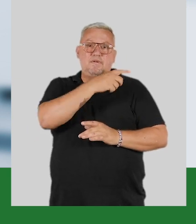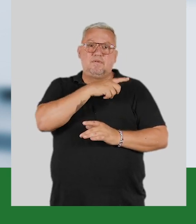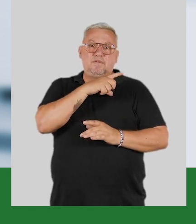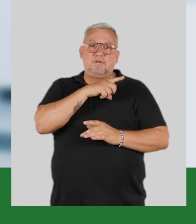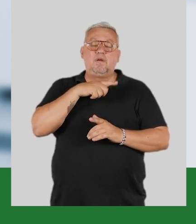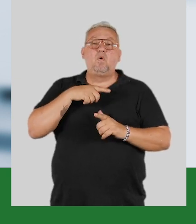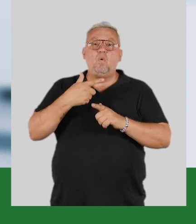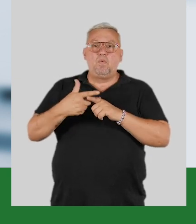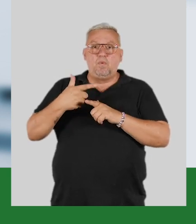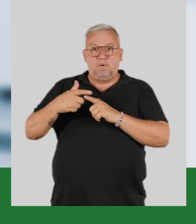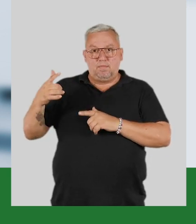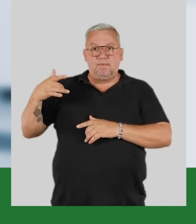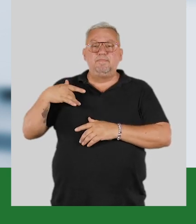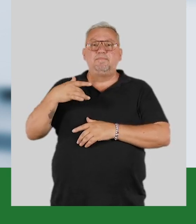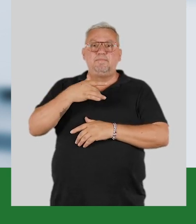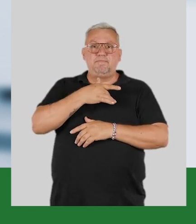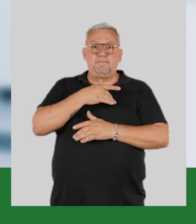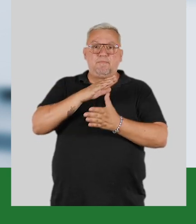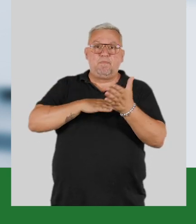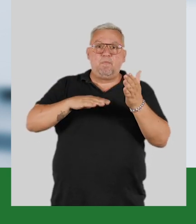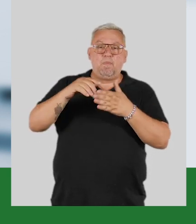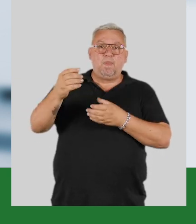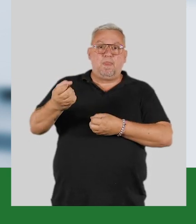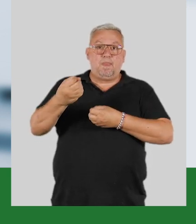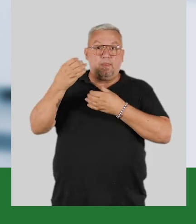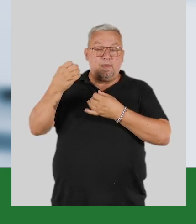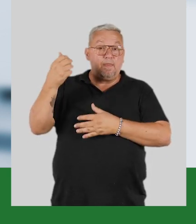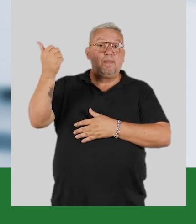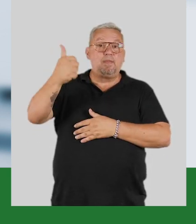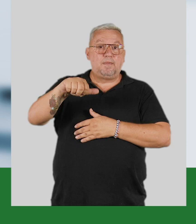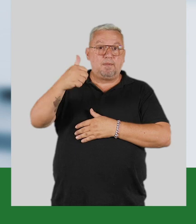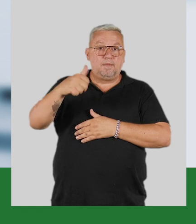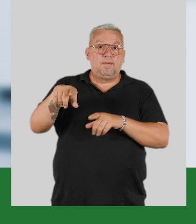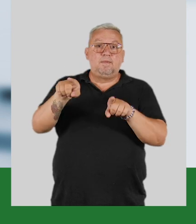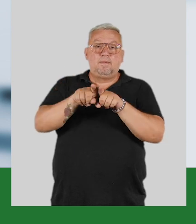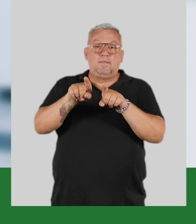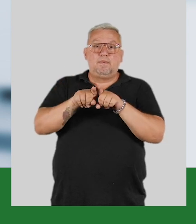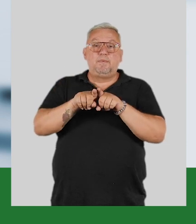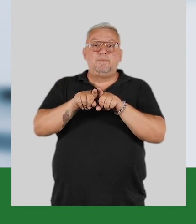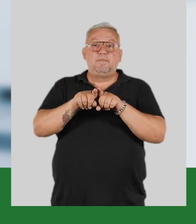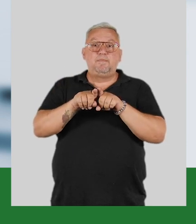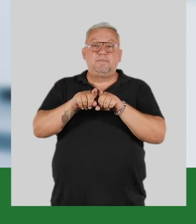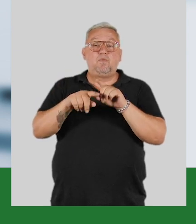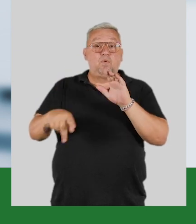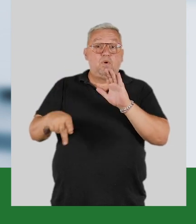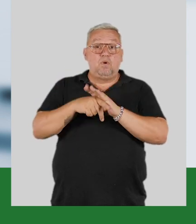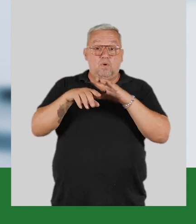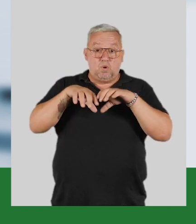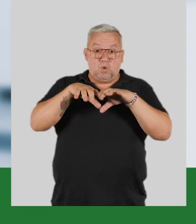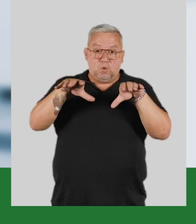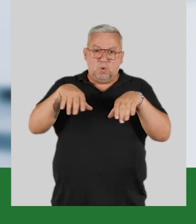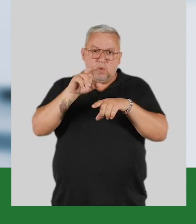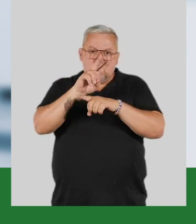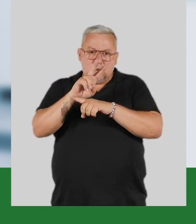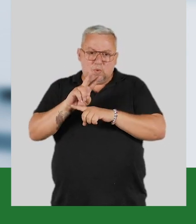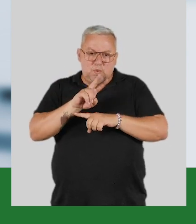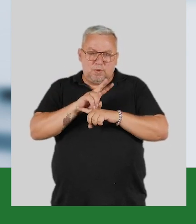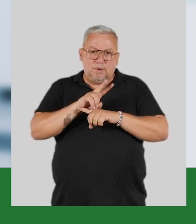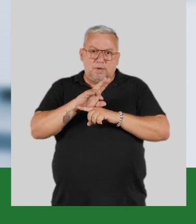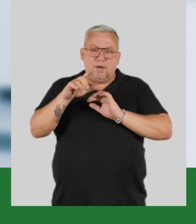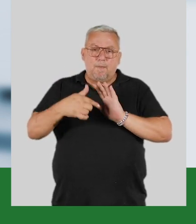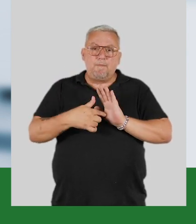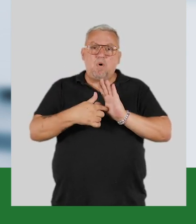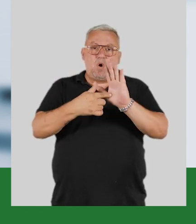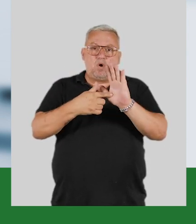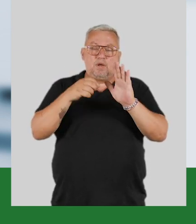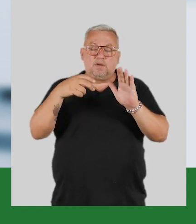o agravo. Ou seja, todas as informações são analisadas e aí o próprio sistema de vigilância ele se posiciona